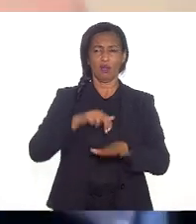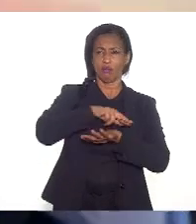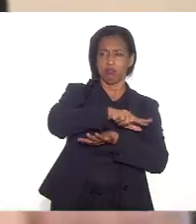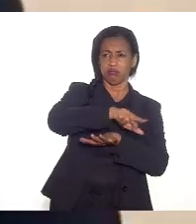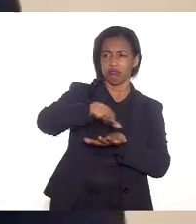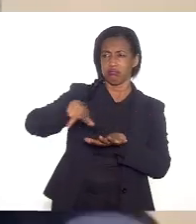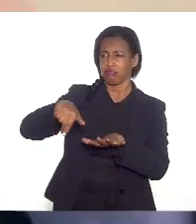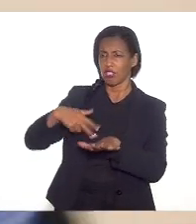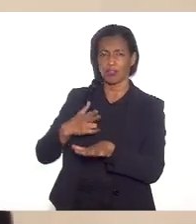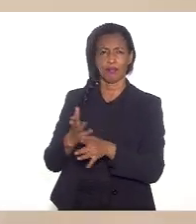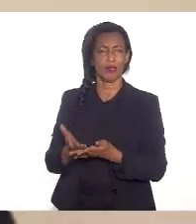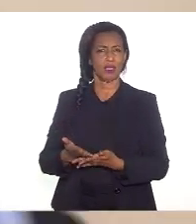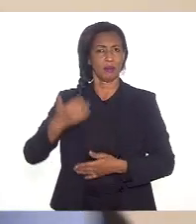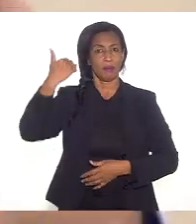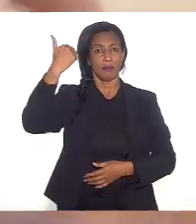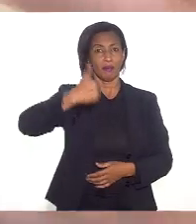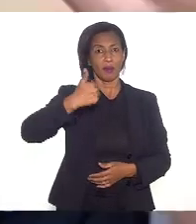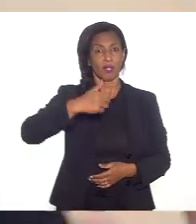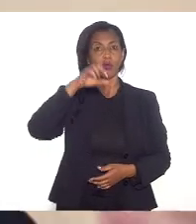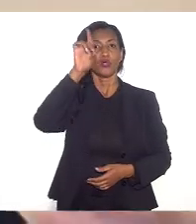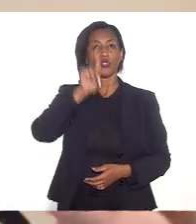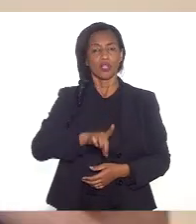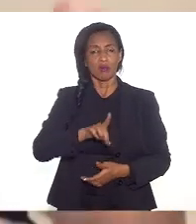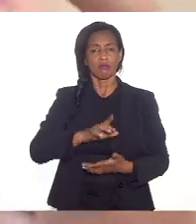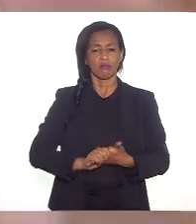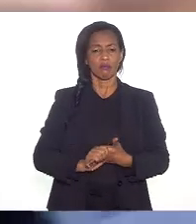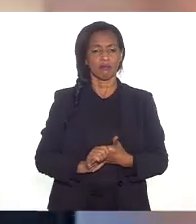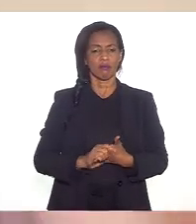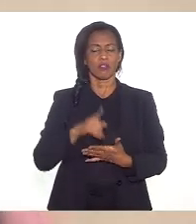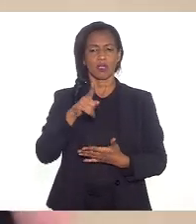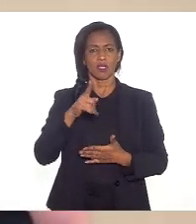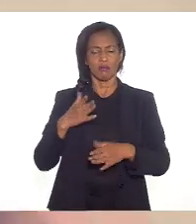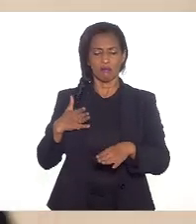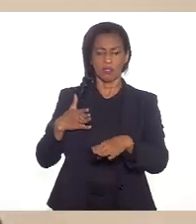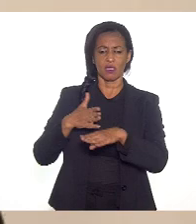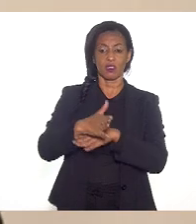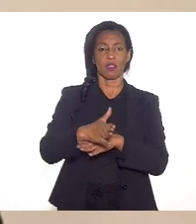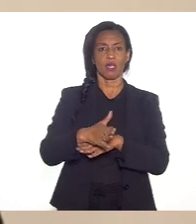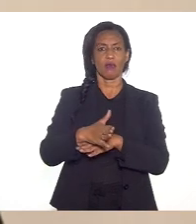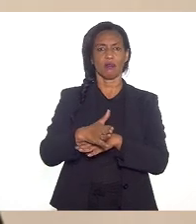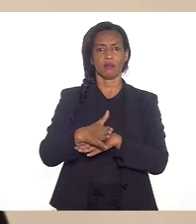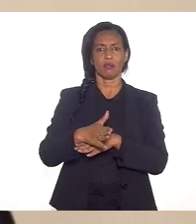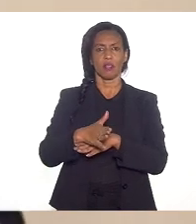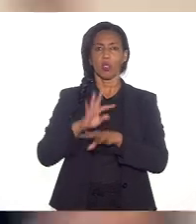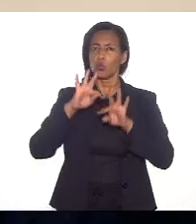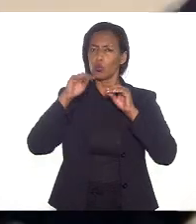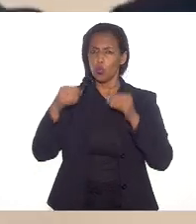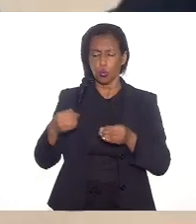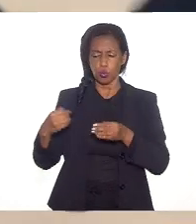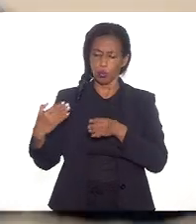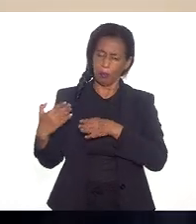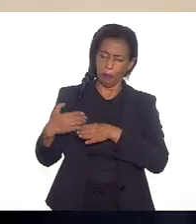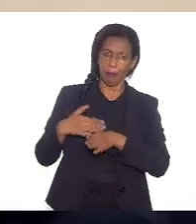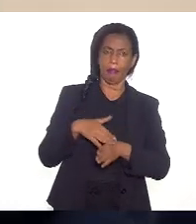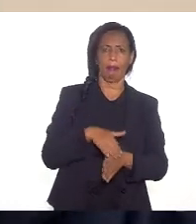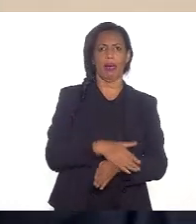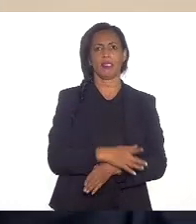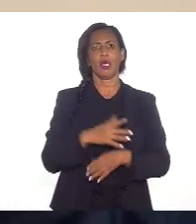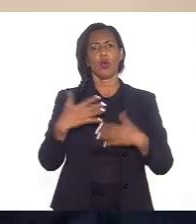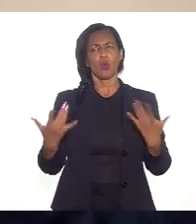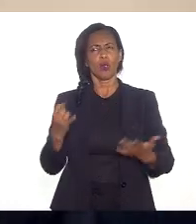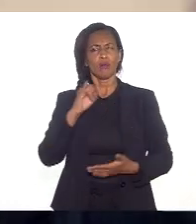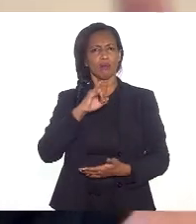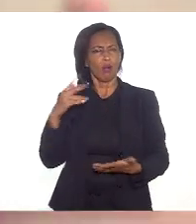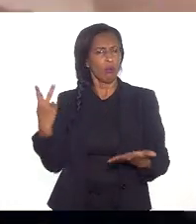juridicidade, constitucionalidade, o primeiro direito daquilo que se navega nesse plenário passa por aqui. Então, quando isso acontece, Mink